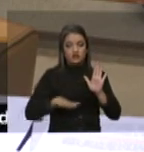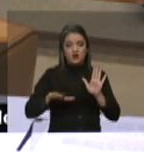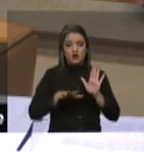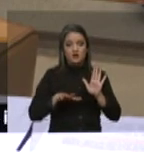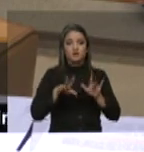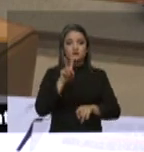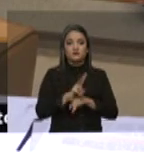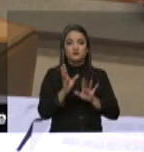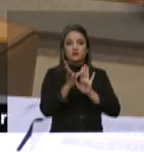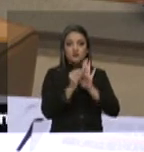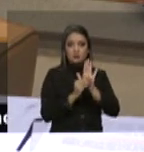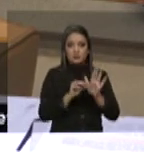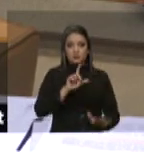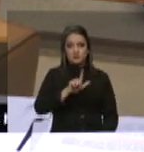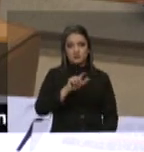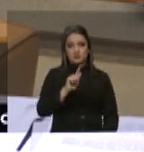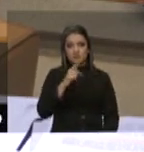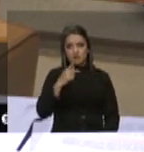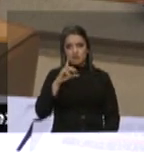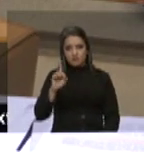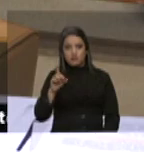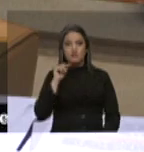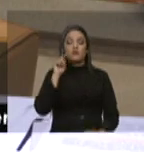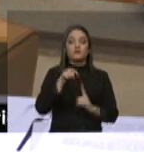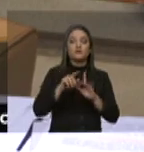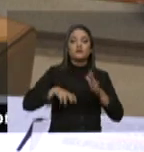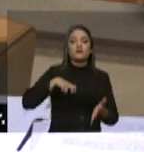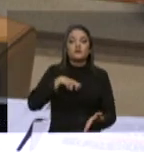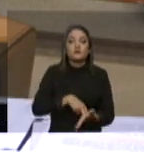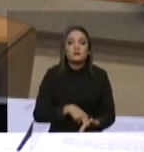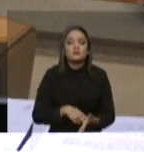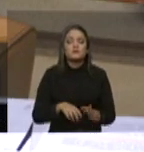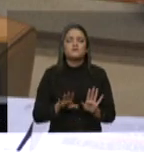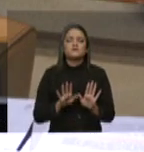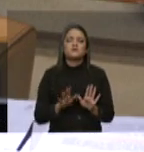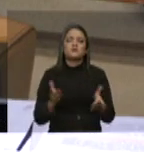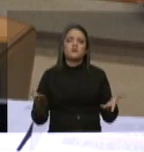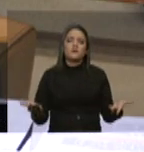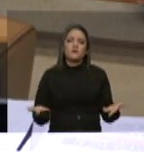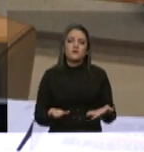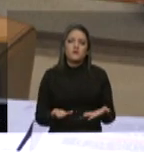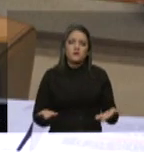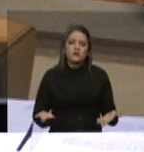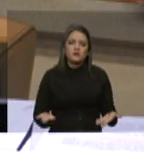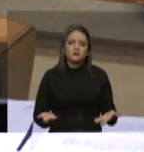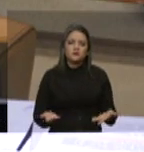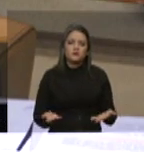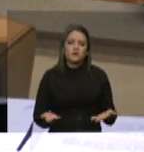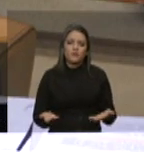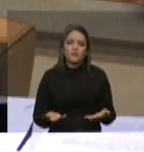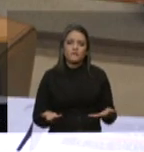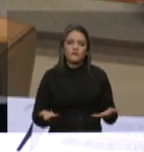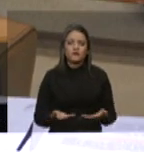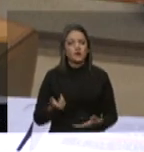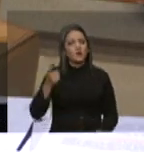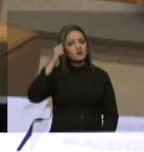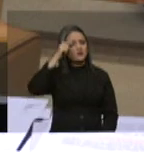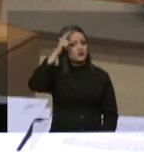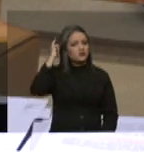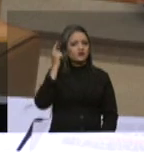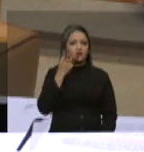proteção de dados para fins penais mas agora diante inclusive da consideração que o Ministro Alexandre